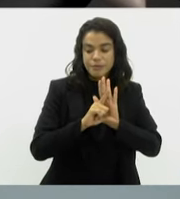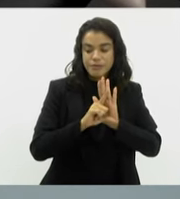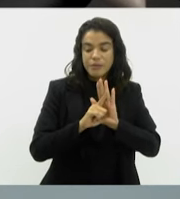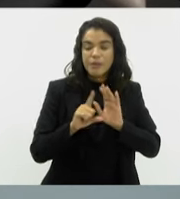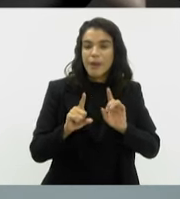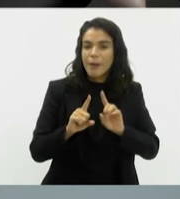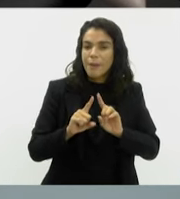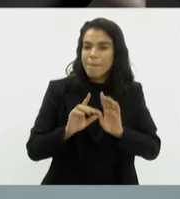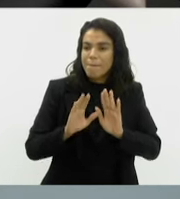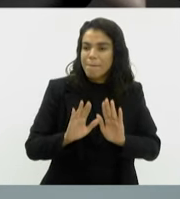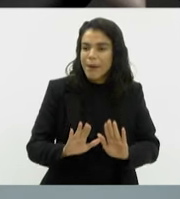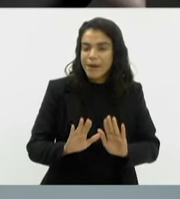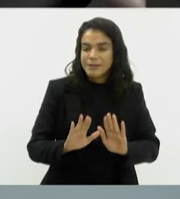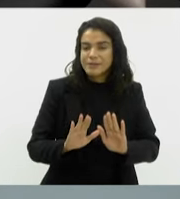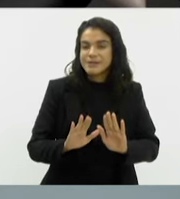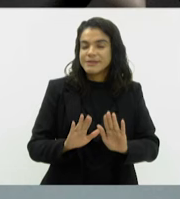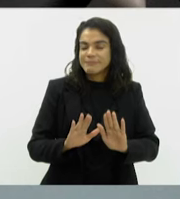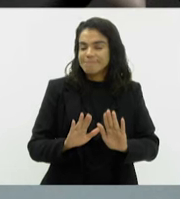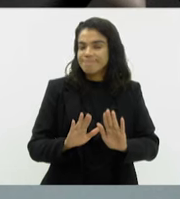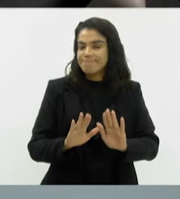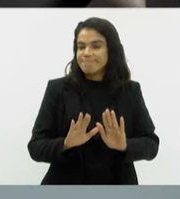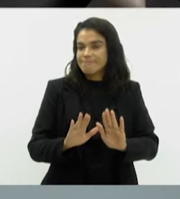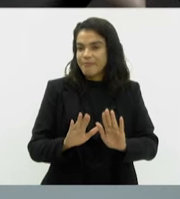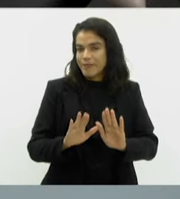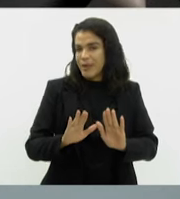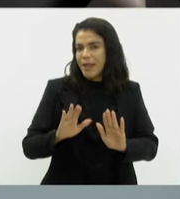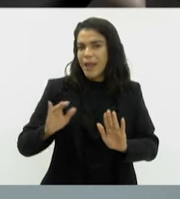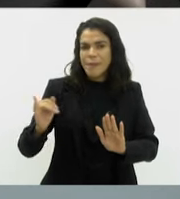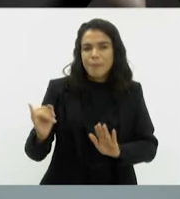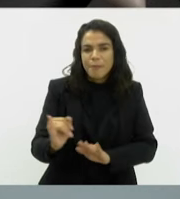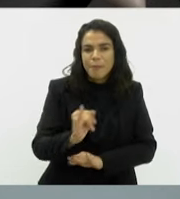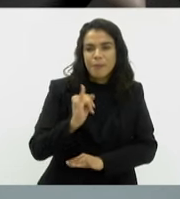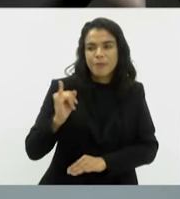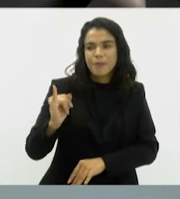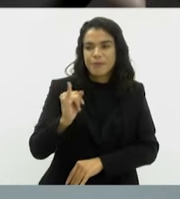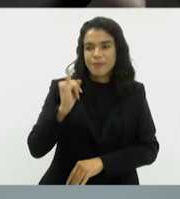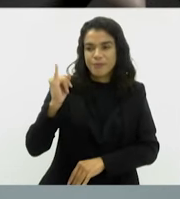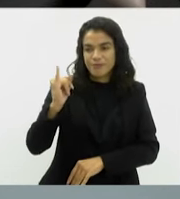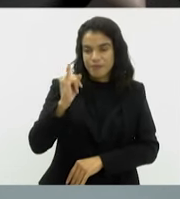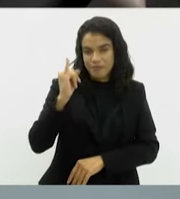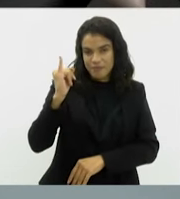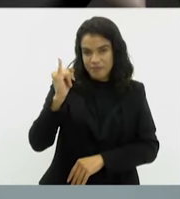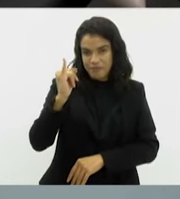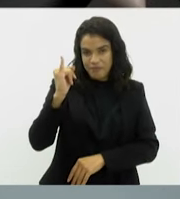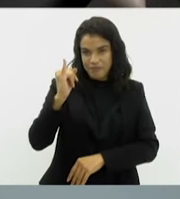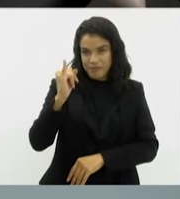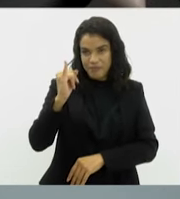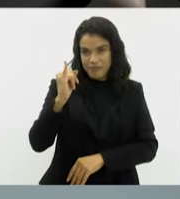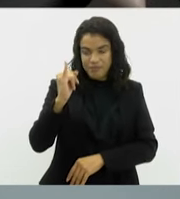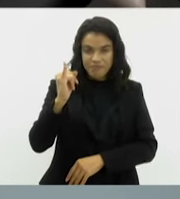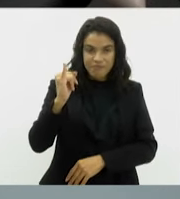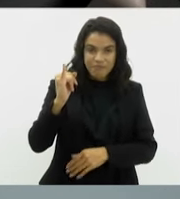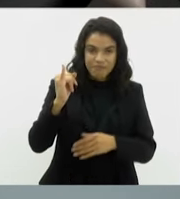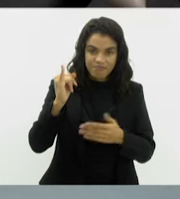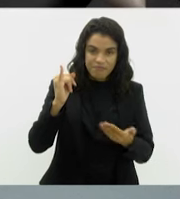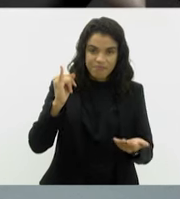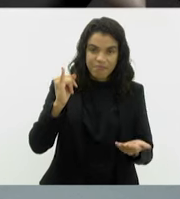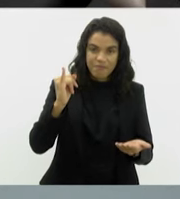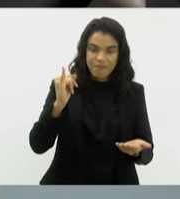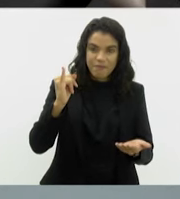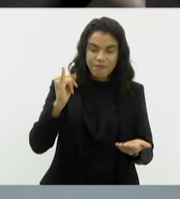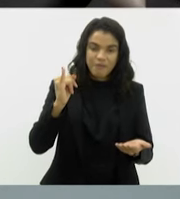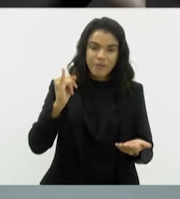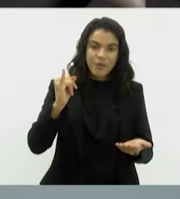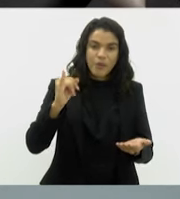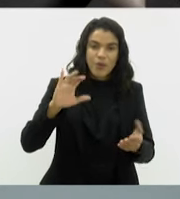Mas é absolutamente relevante que o nosso